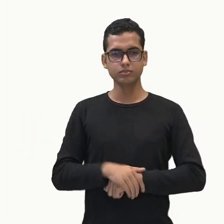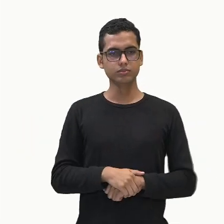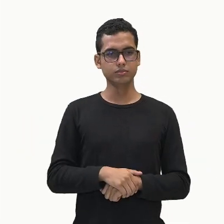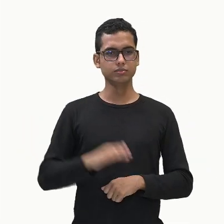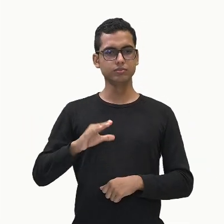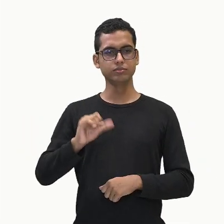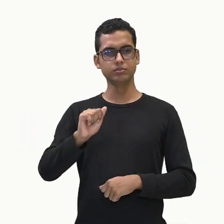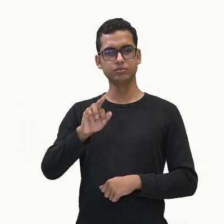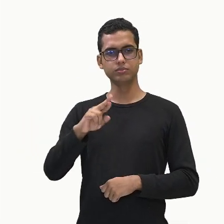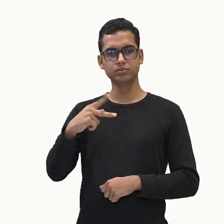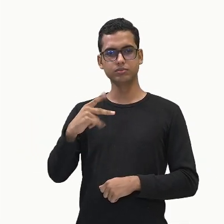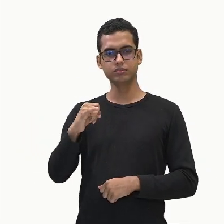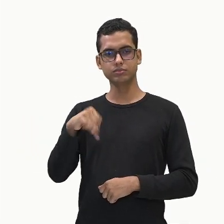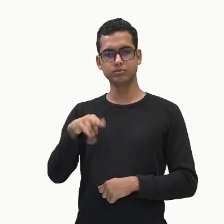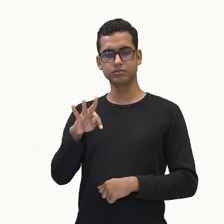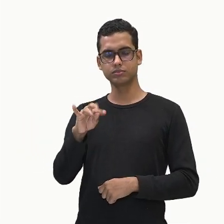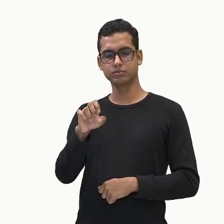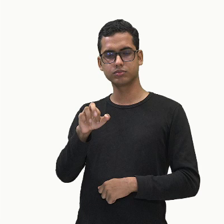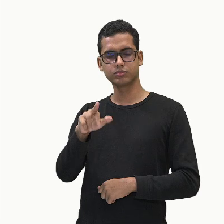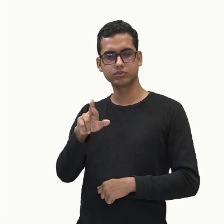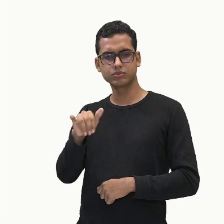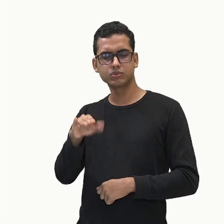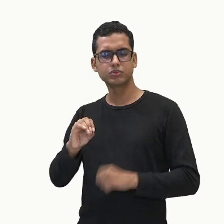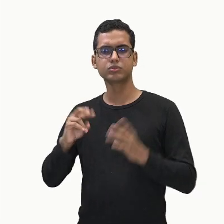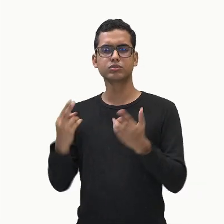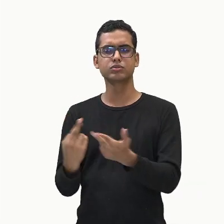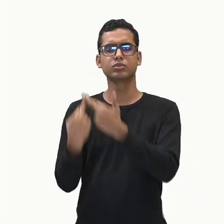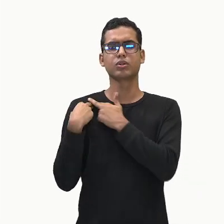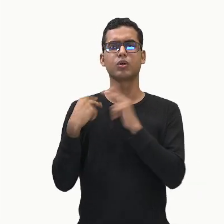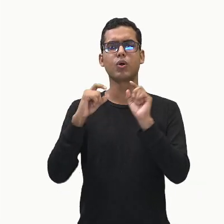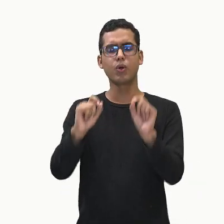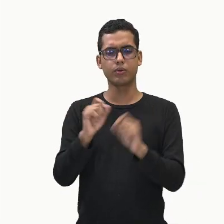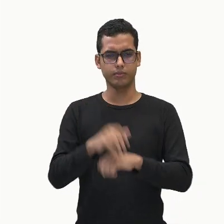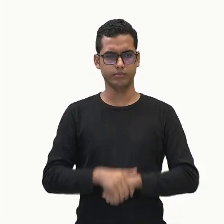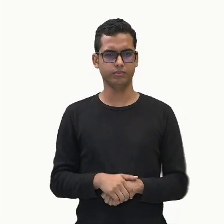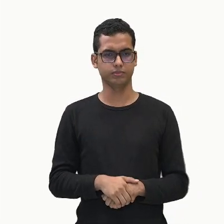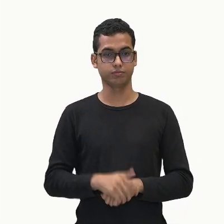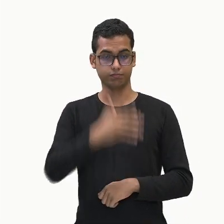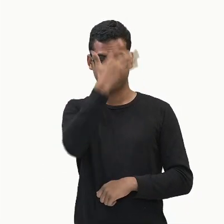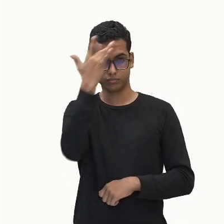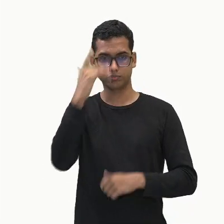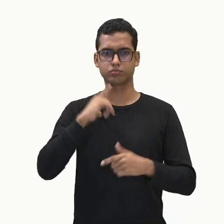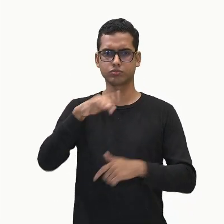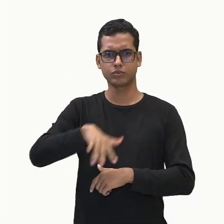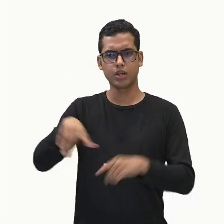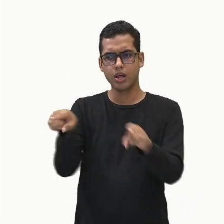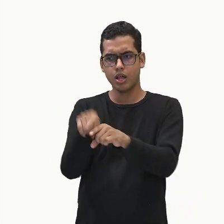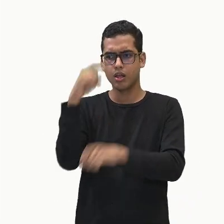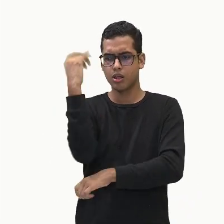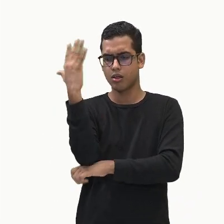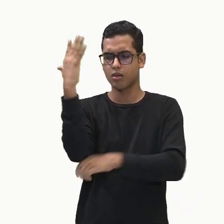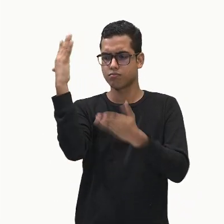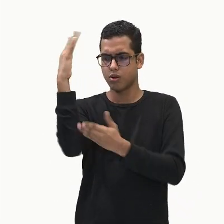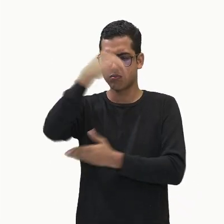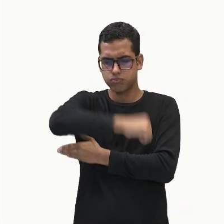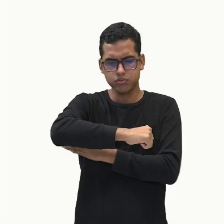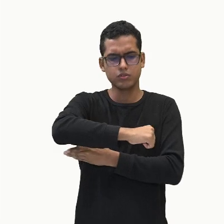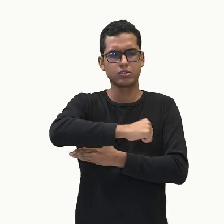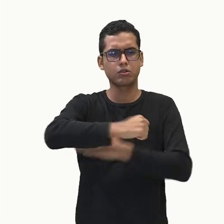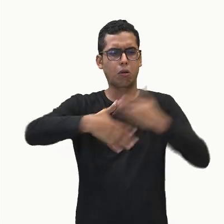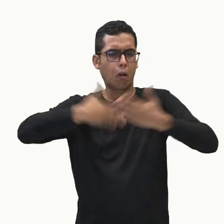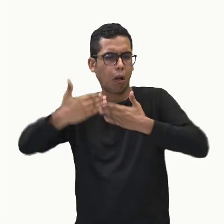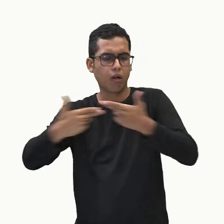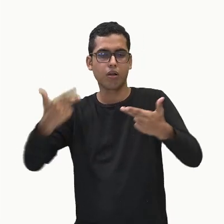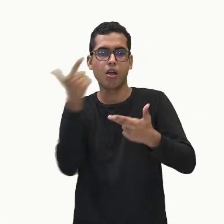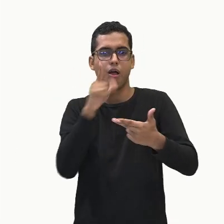casas ou criando muebles. Então, qualquer obra que necessite de madeira, o carpinteiro vai exercer essa função. E